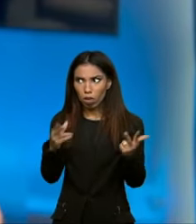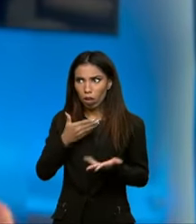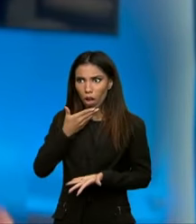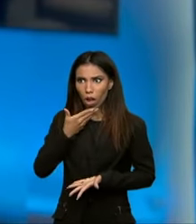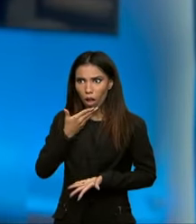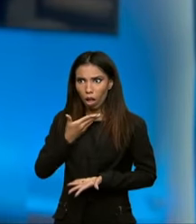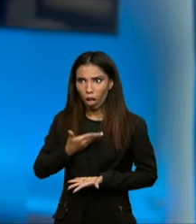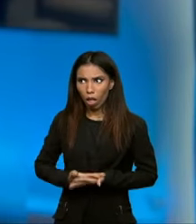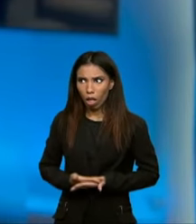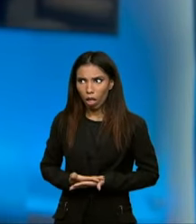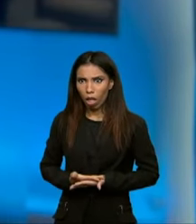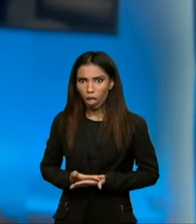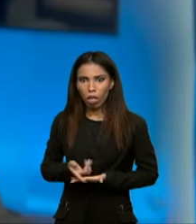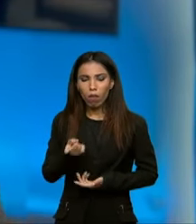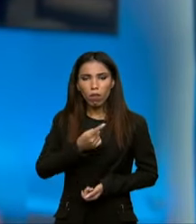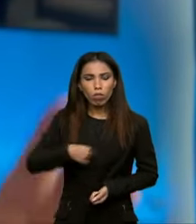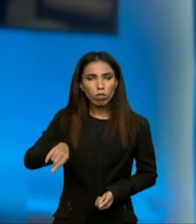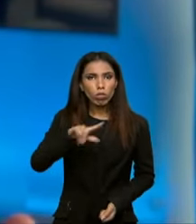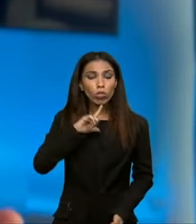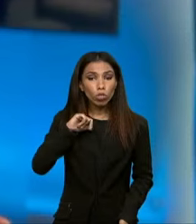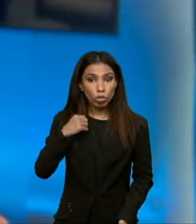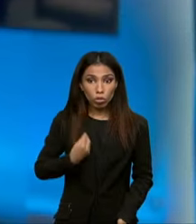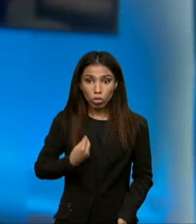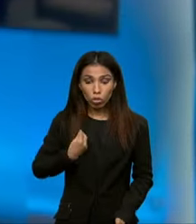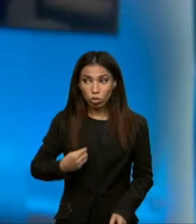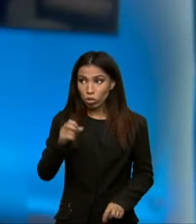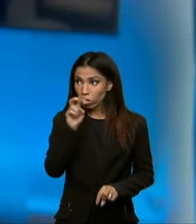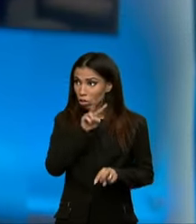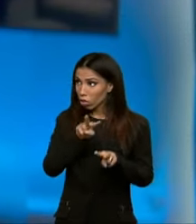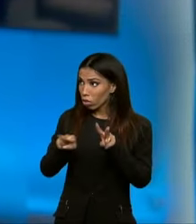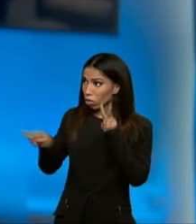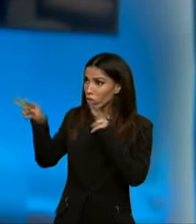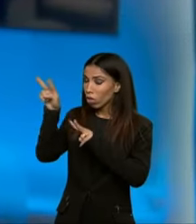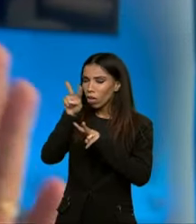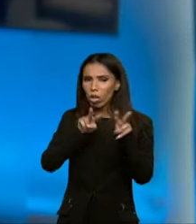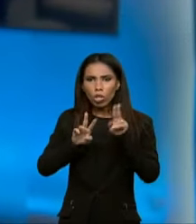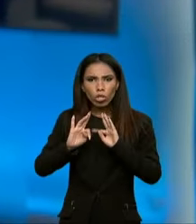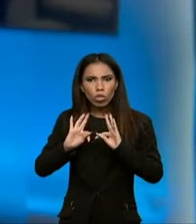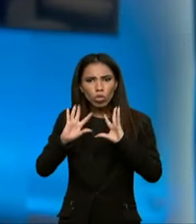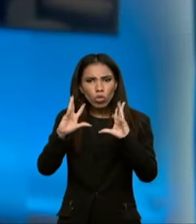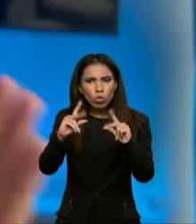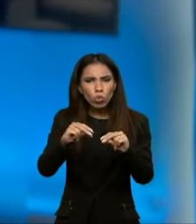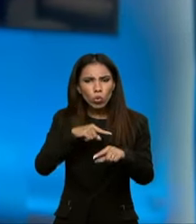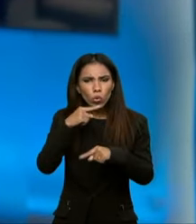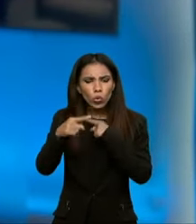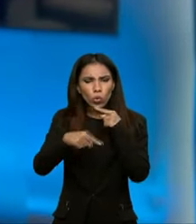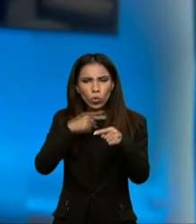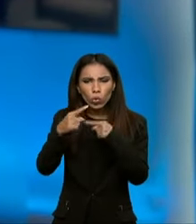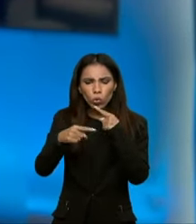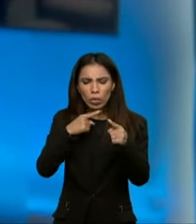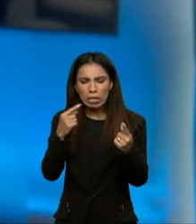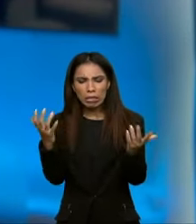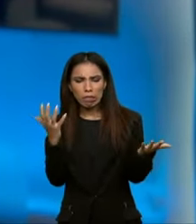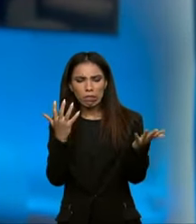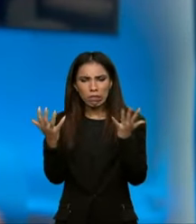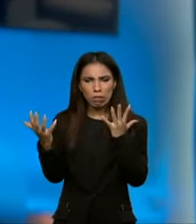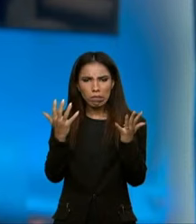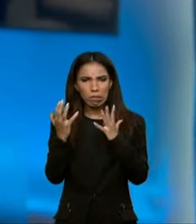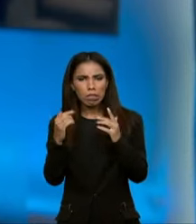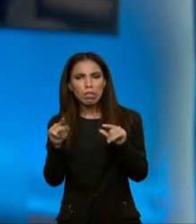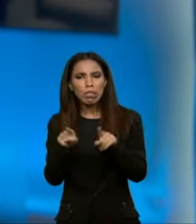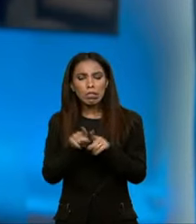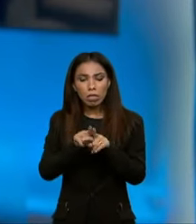estamos neste plano, diante de tudo que a gente vê por aí, diante de todas essas dúvidas, incertezas e também